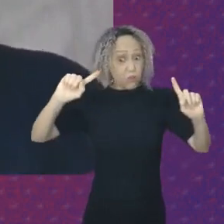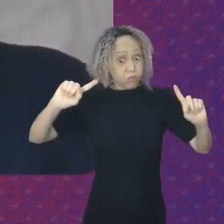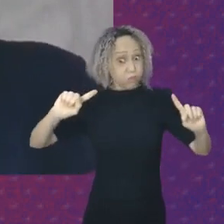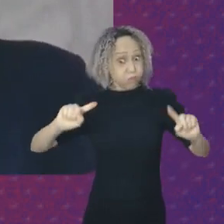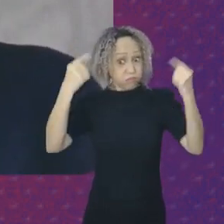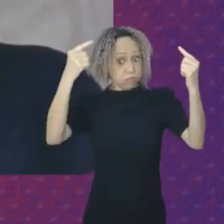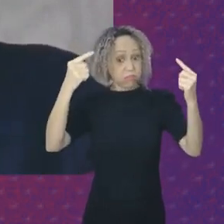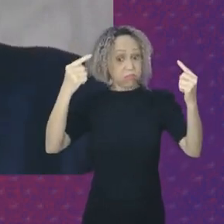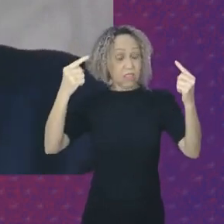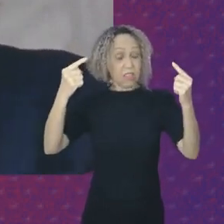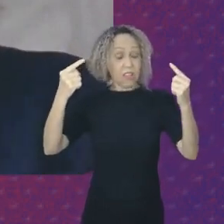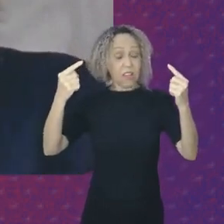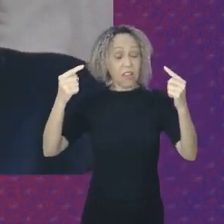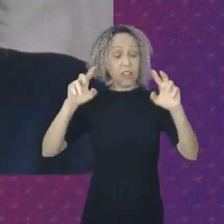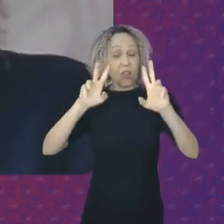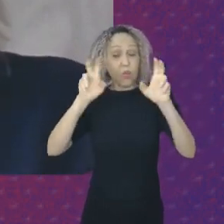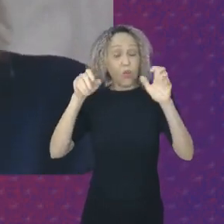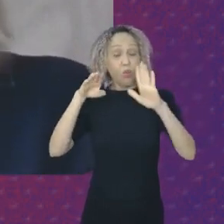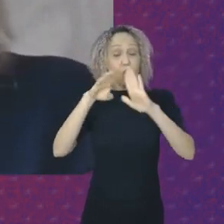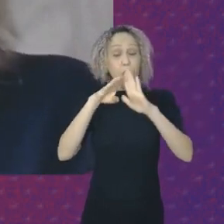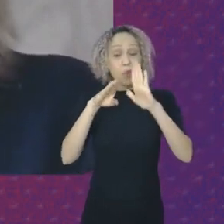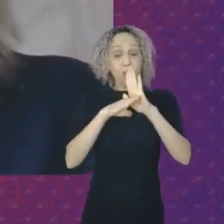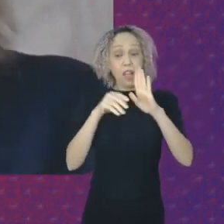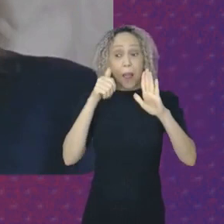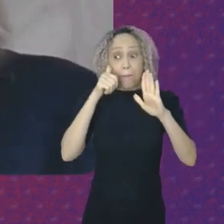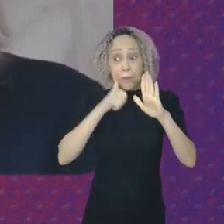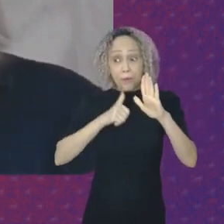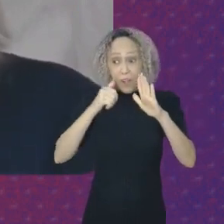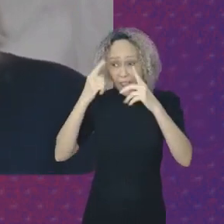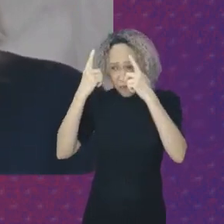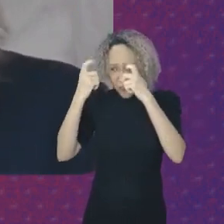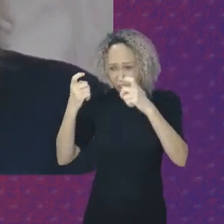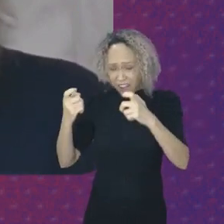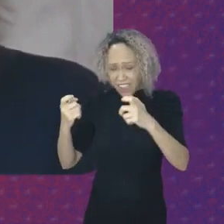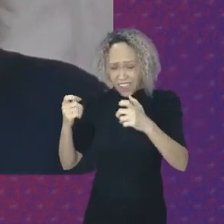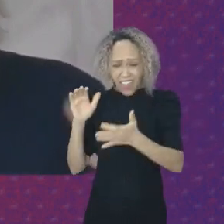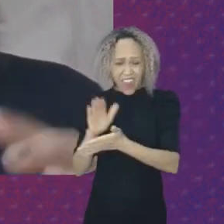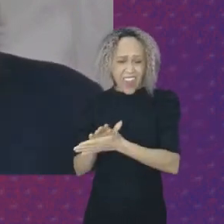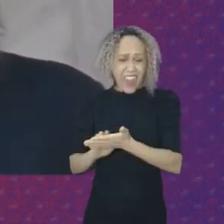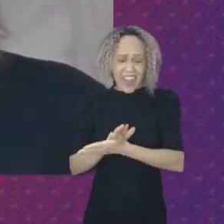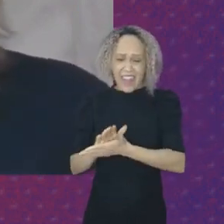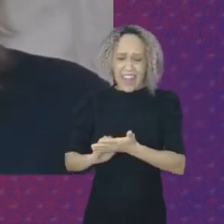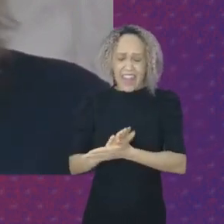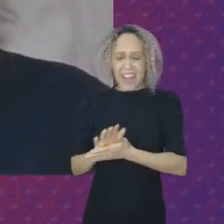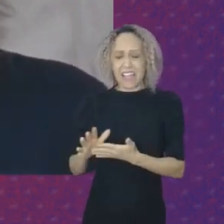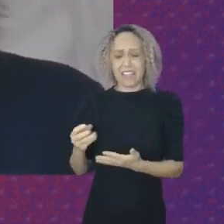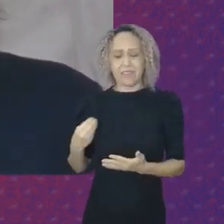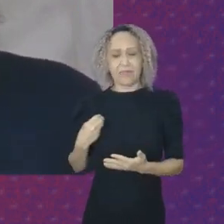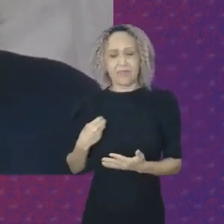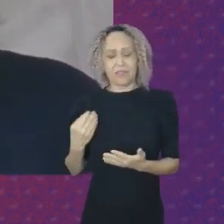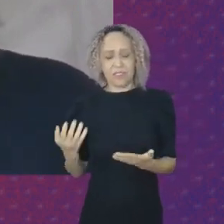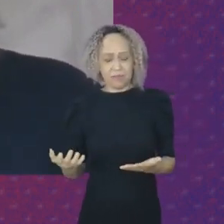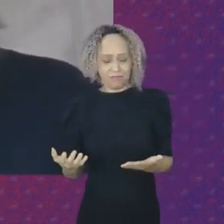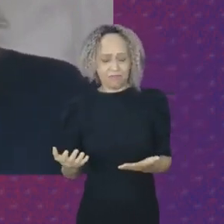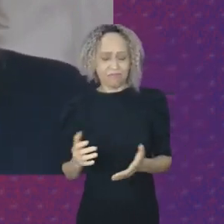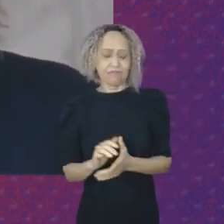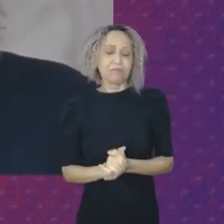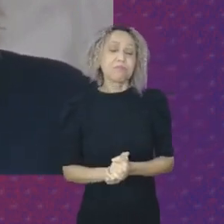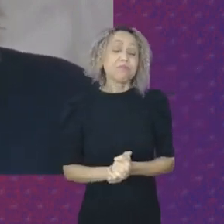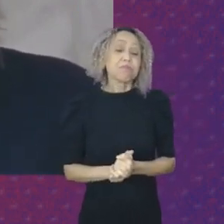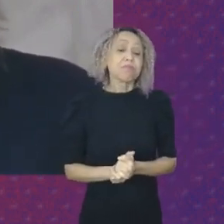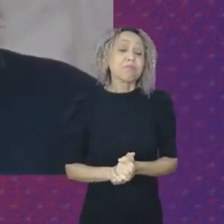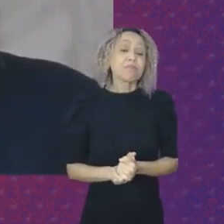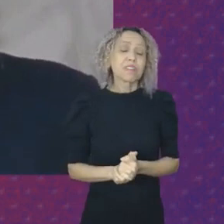Sem Violência é a retomada da implantação das Casas da Mulher Brasileira. Em parceria com o Ministério da